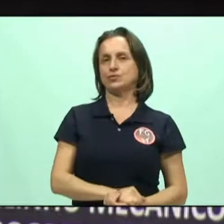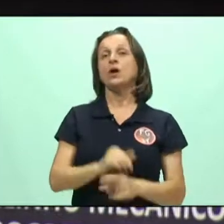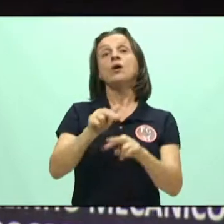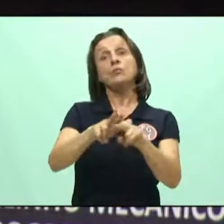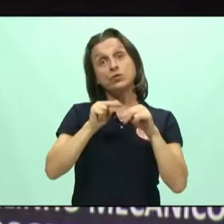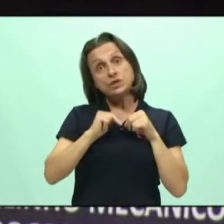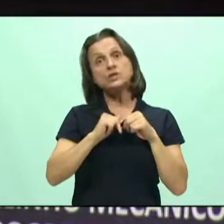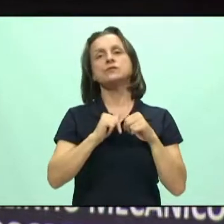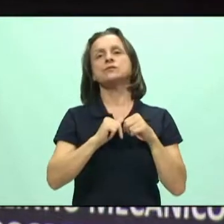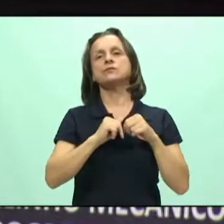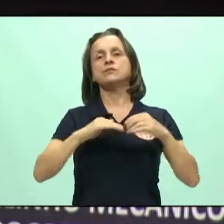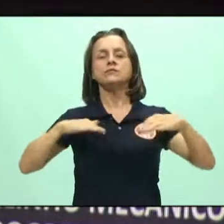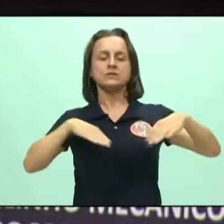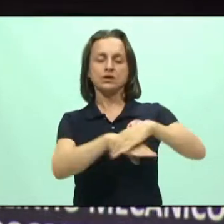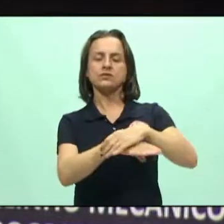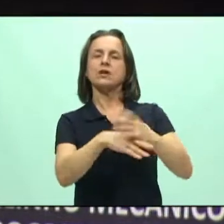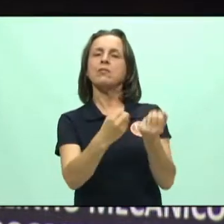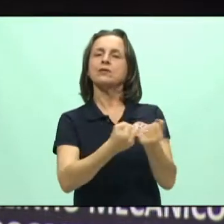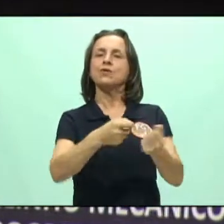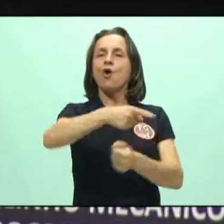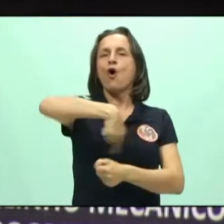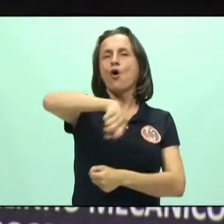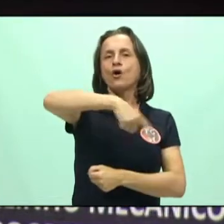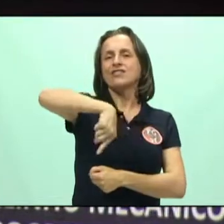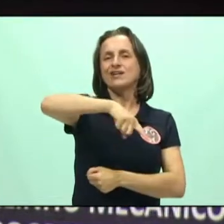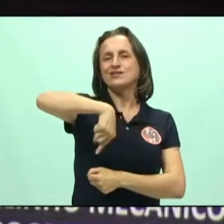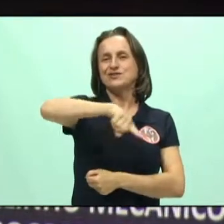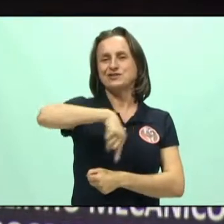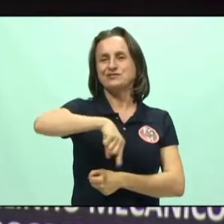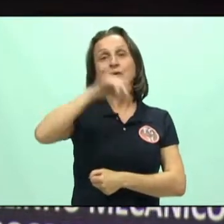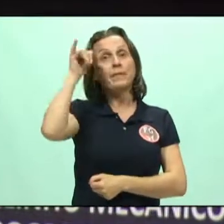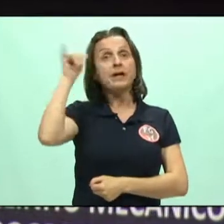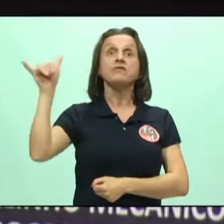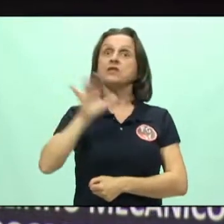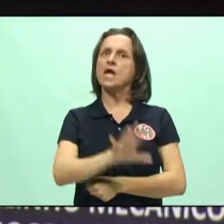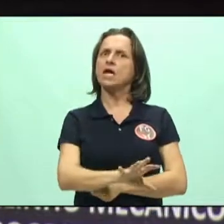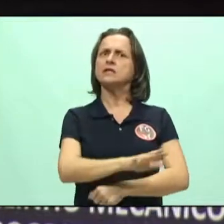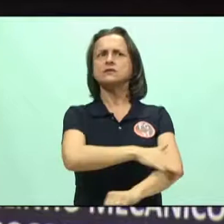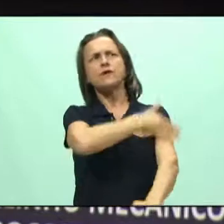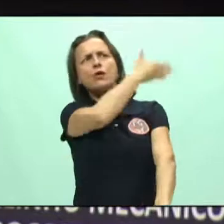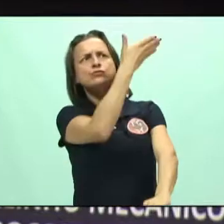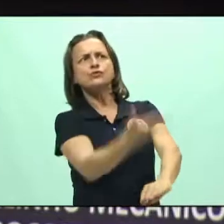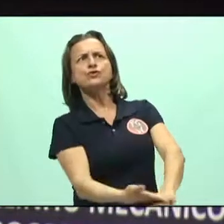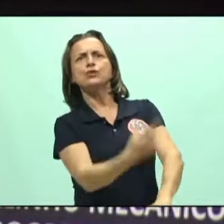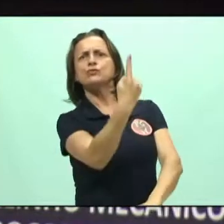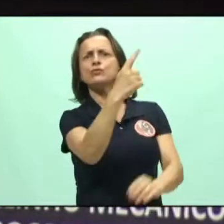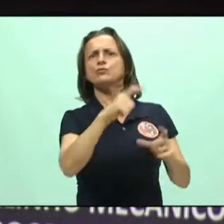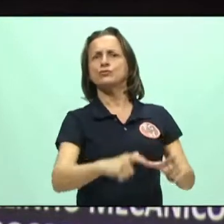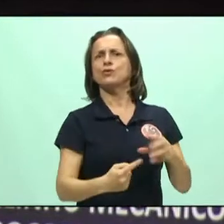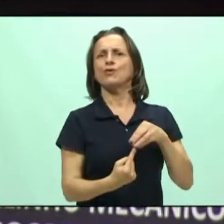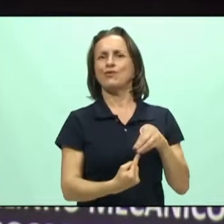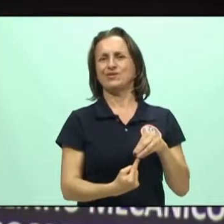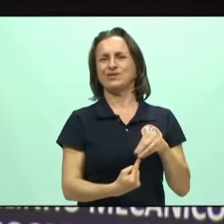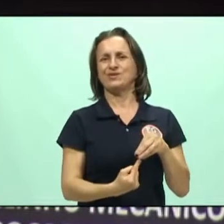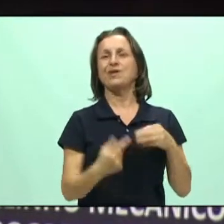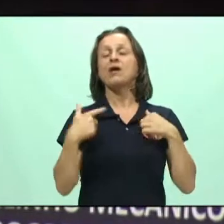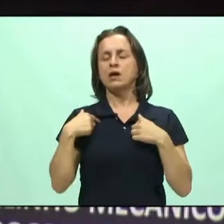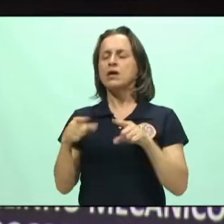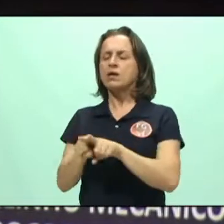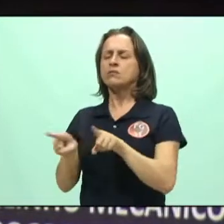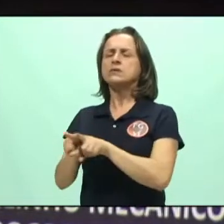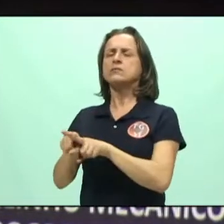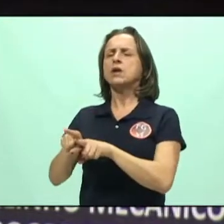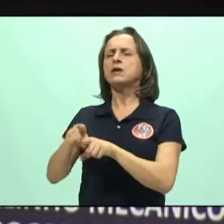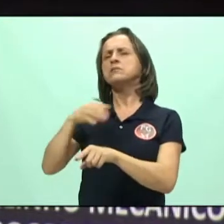então é necessário sim eu recebi recentemente também no gabinete uma uma sugestão a